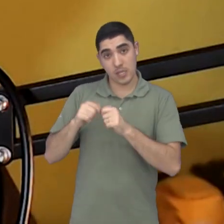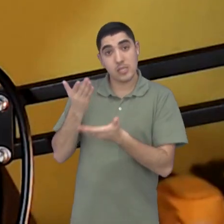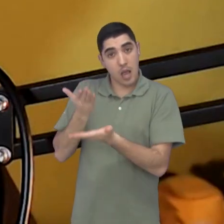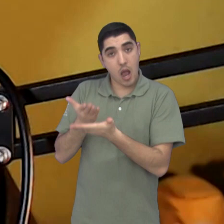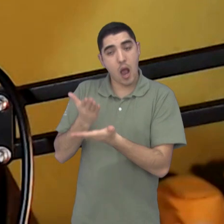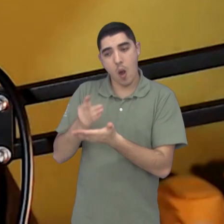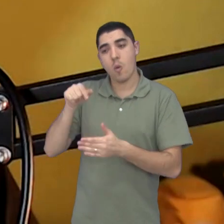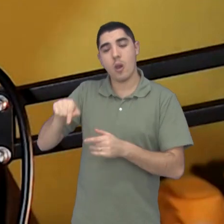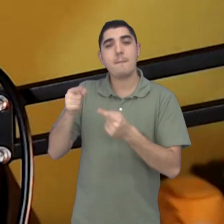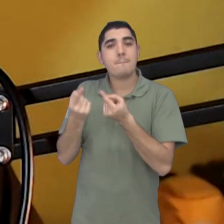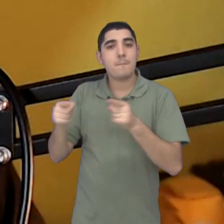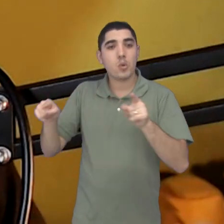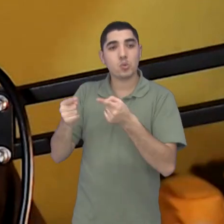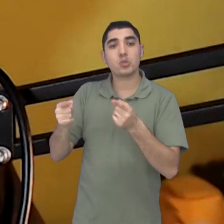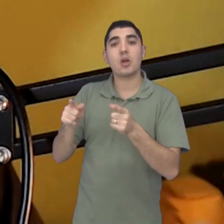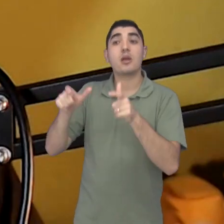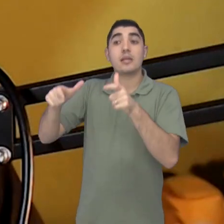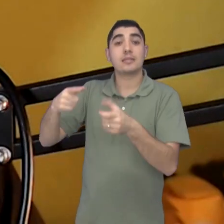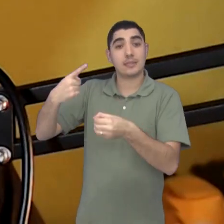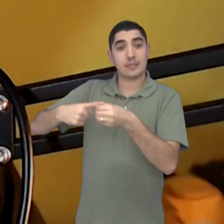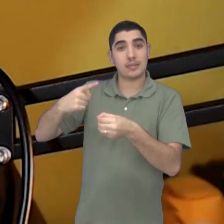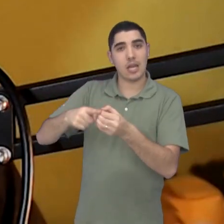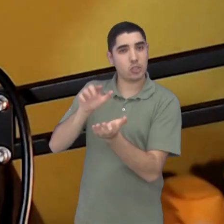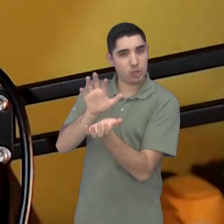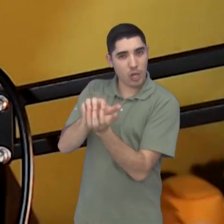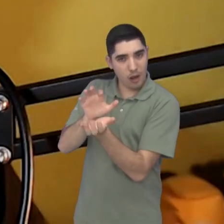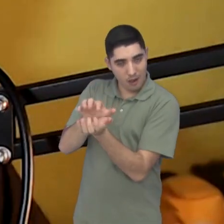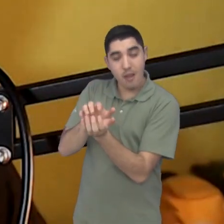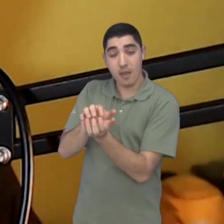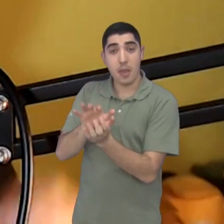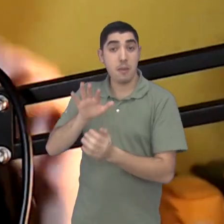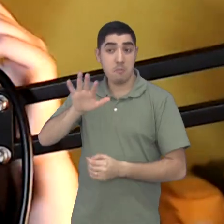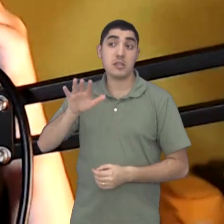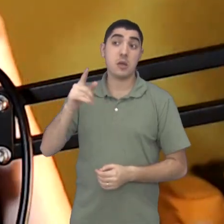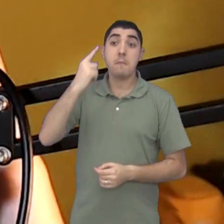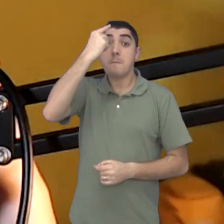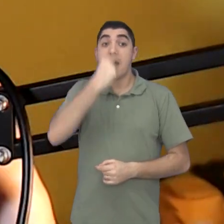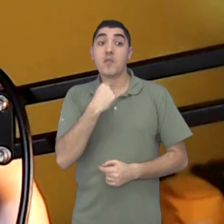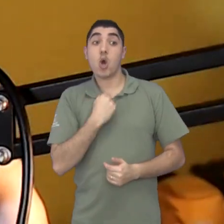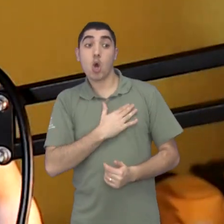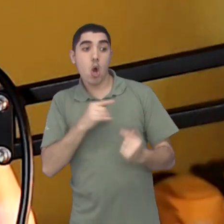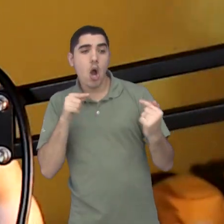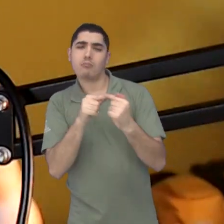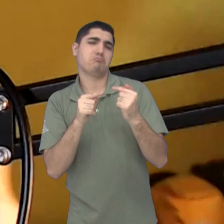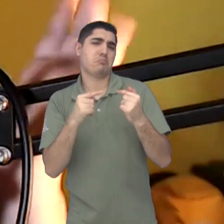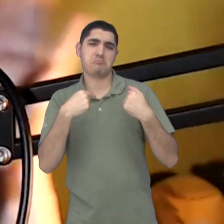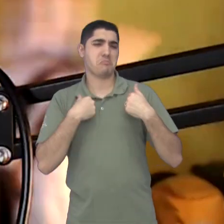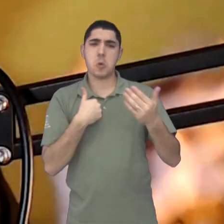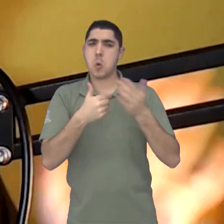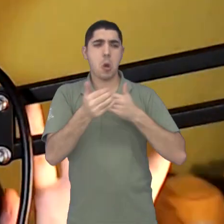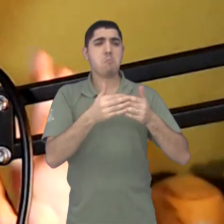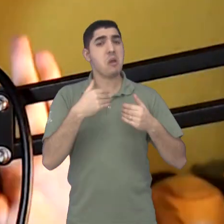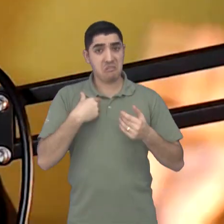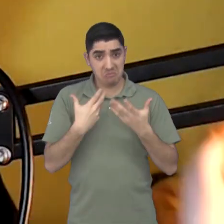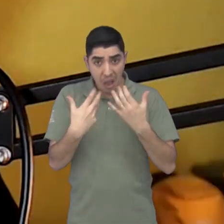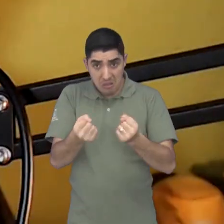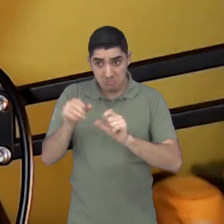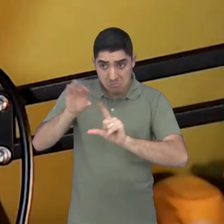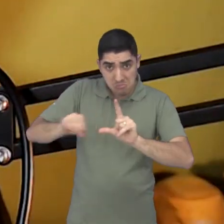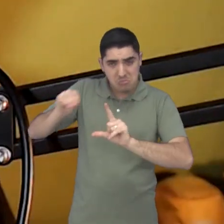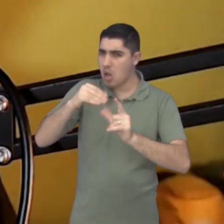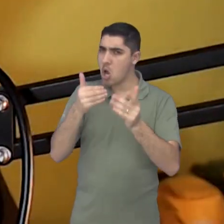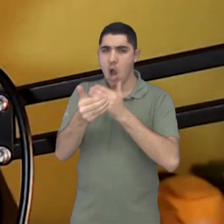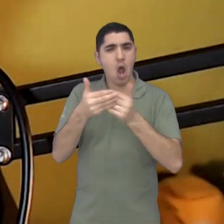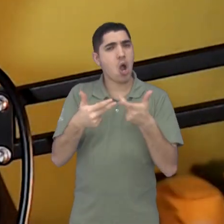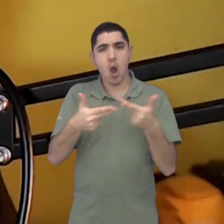de canto aí em Jacareí mesmo, e o perfil que não é que exatamente eu mais gosto, porque eu gosto de todos. Me coloca pra dublar, eu tô